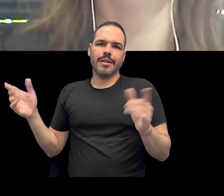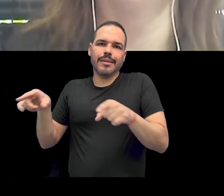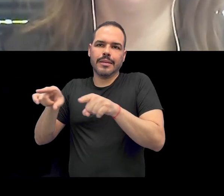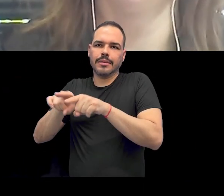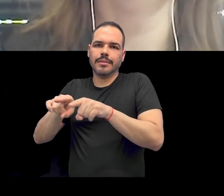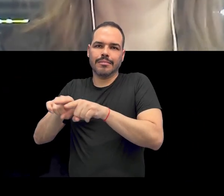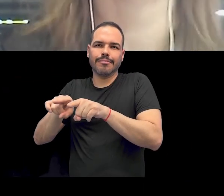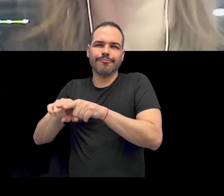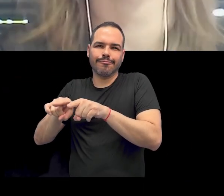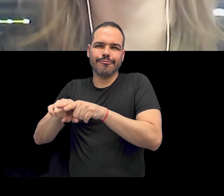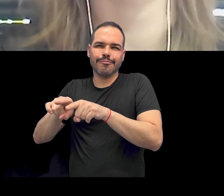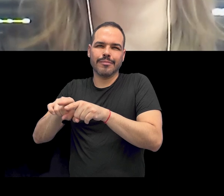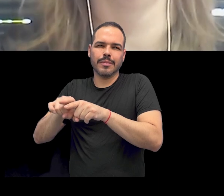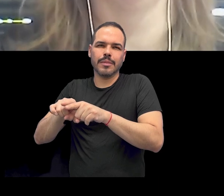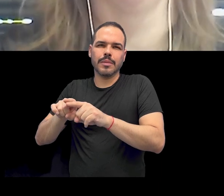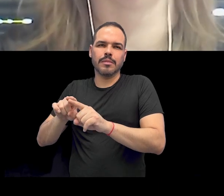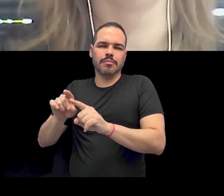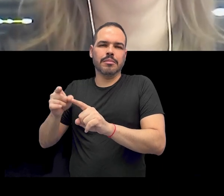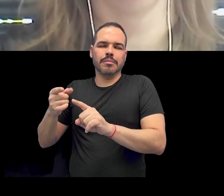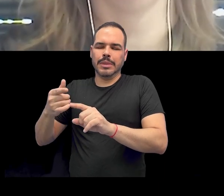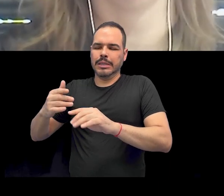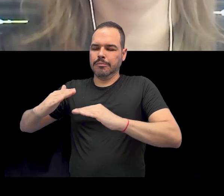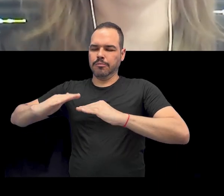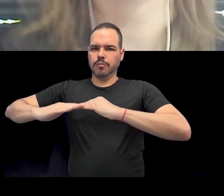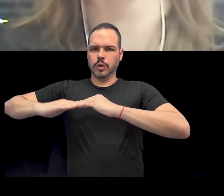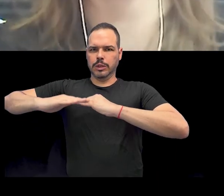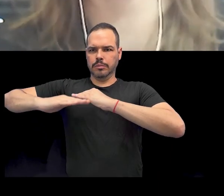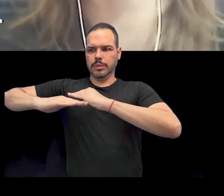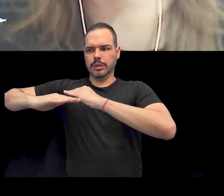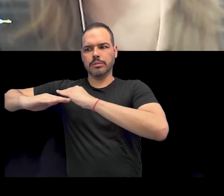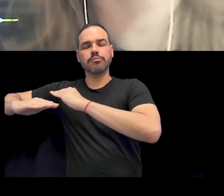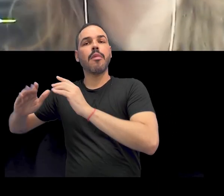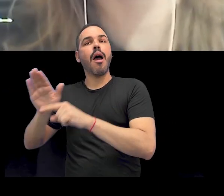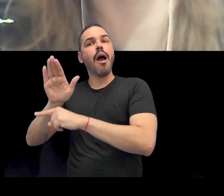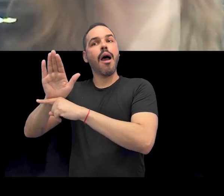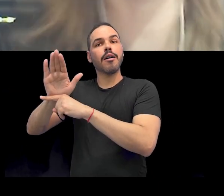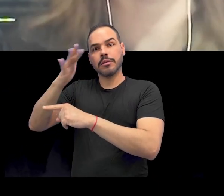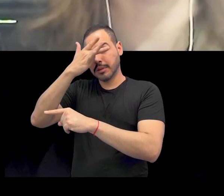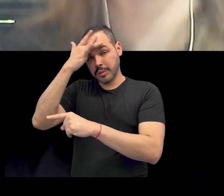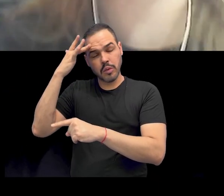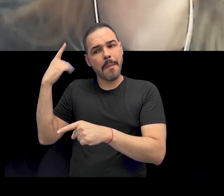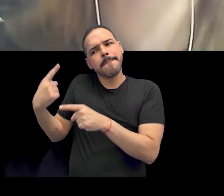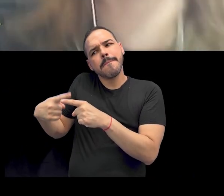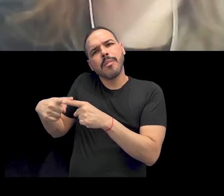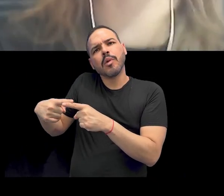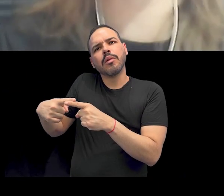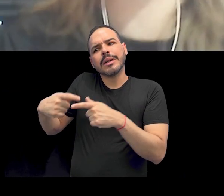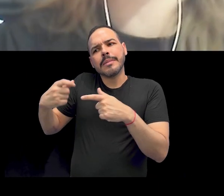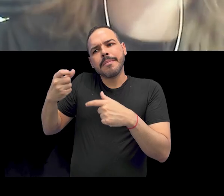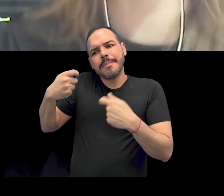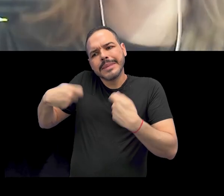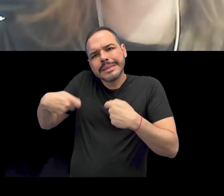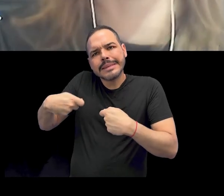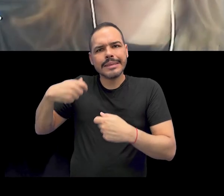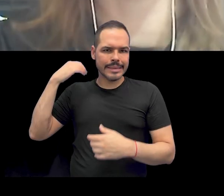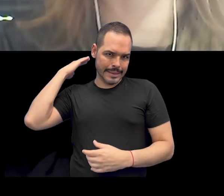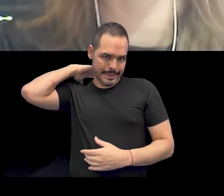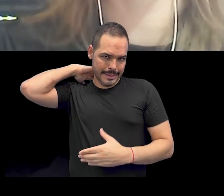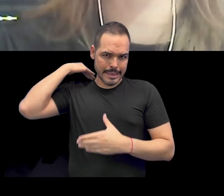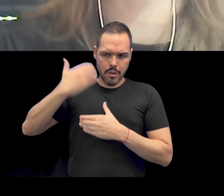compõem esse grupo, né, de tecnologia assistiva. A postura é essencial, né, para o desempenho de qualquer